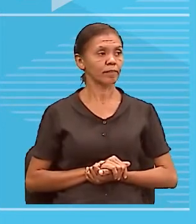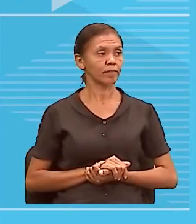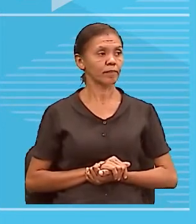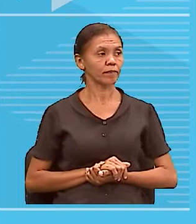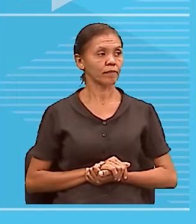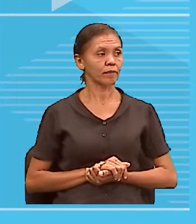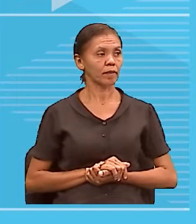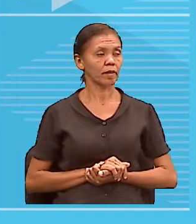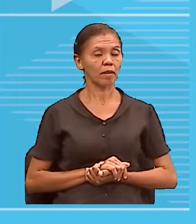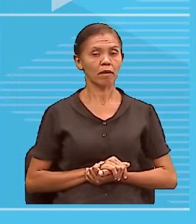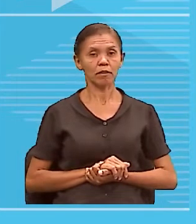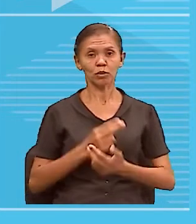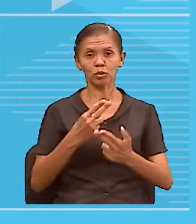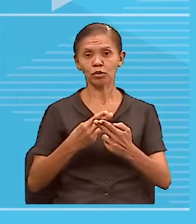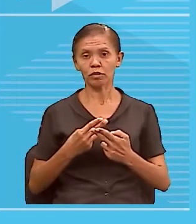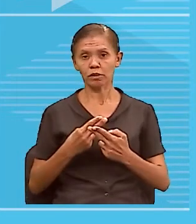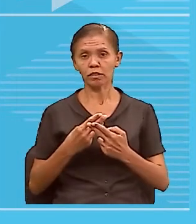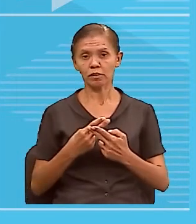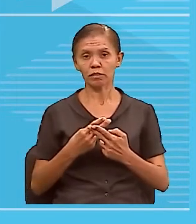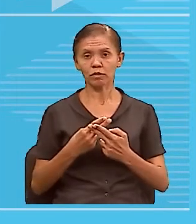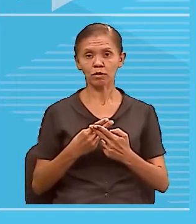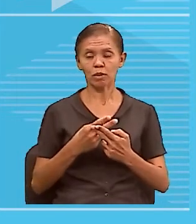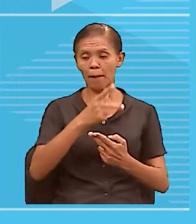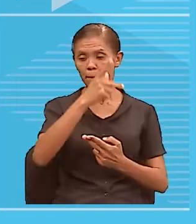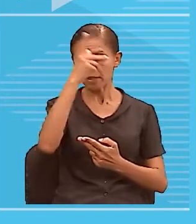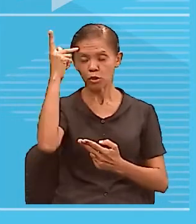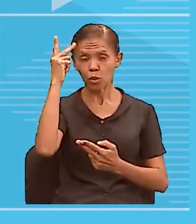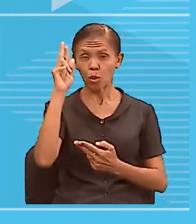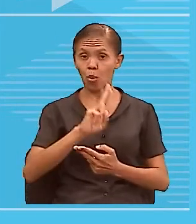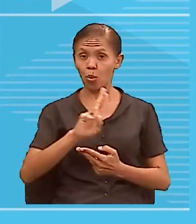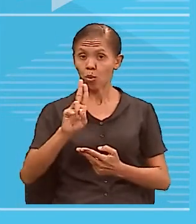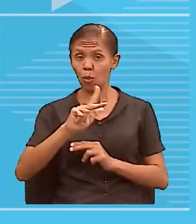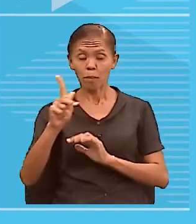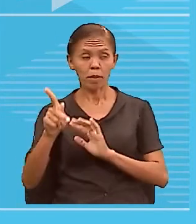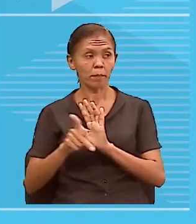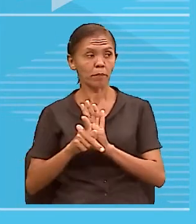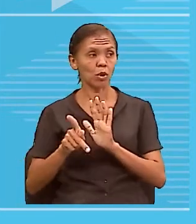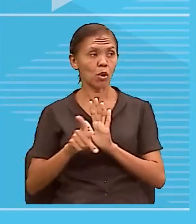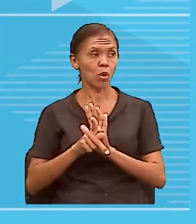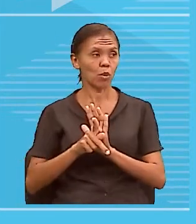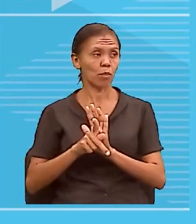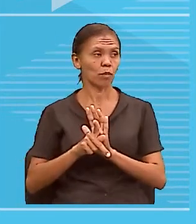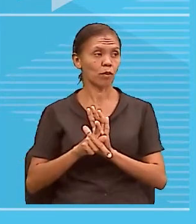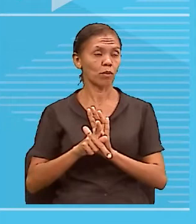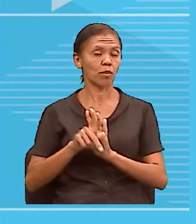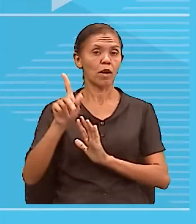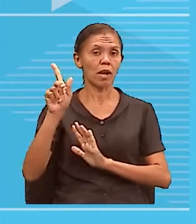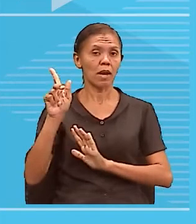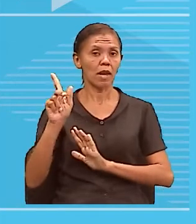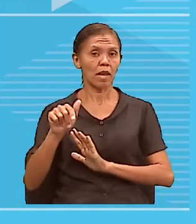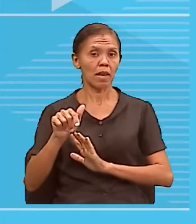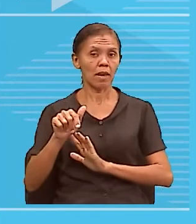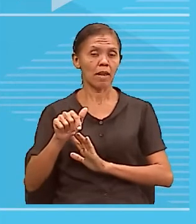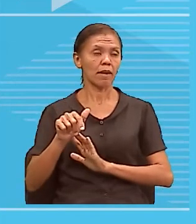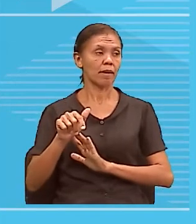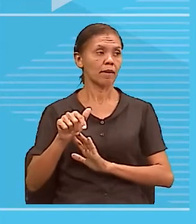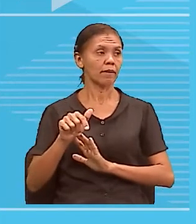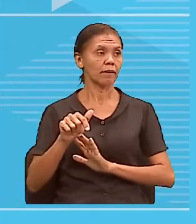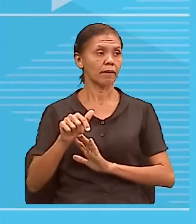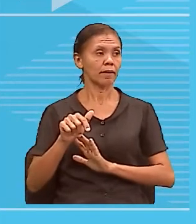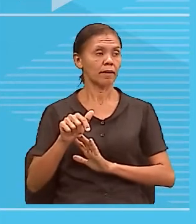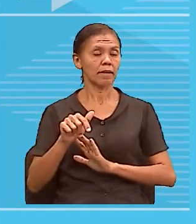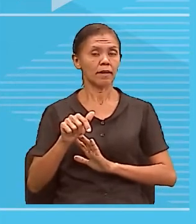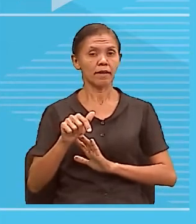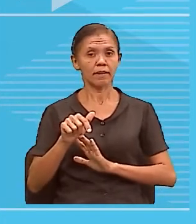pelo primeiro nome em espanhol isso aqui é um tratamento informal ou seja